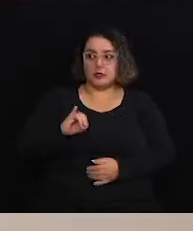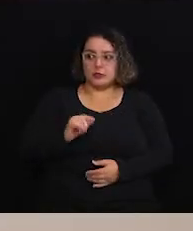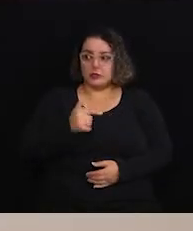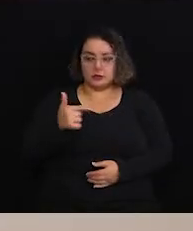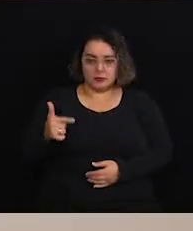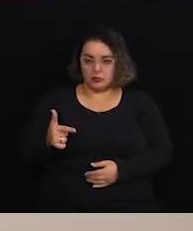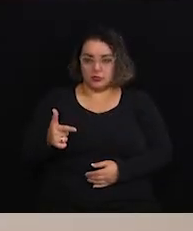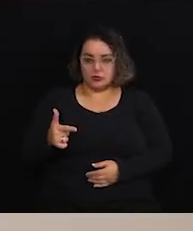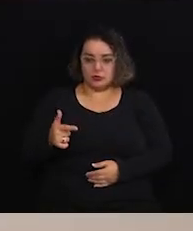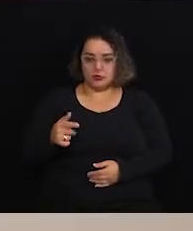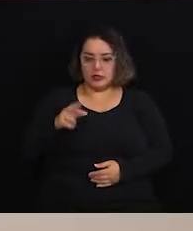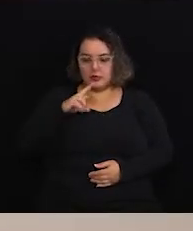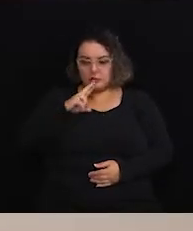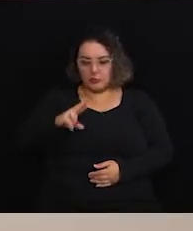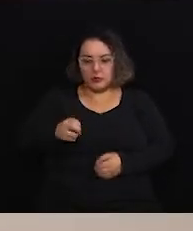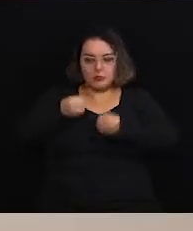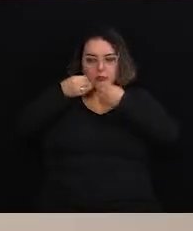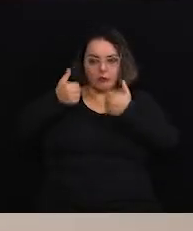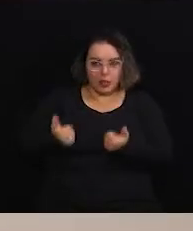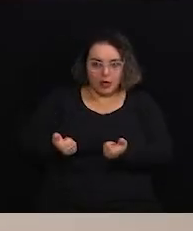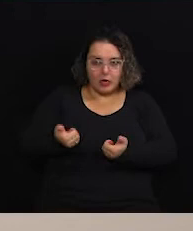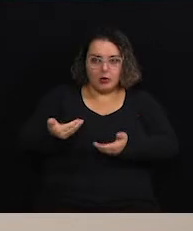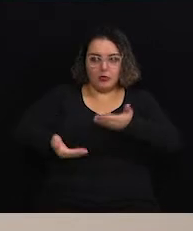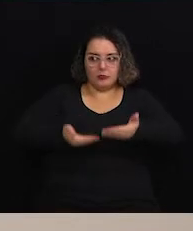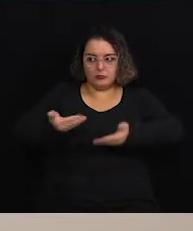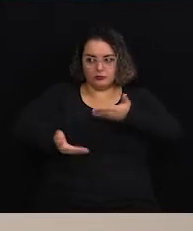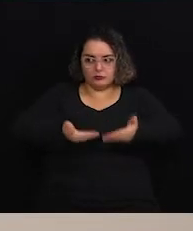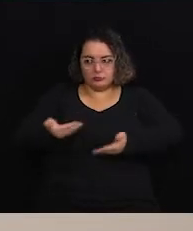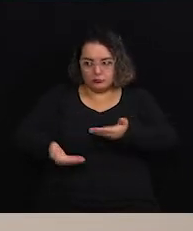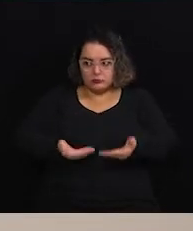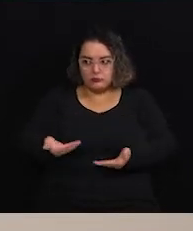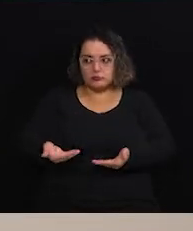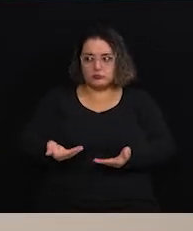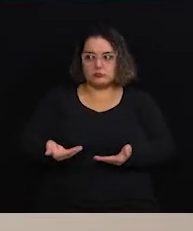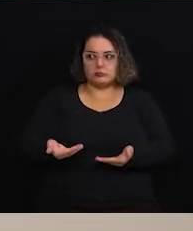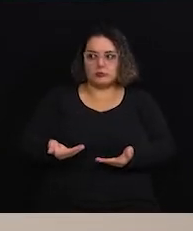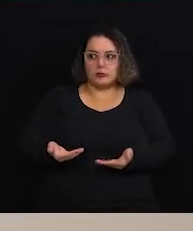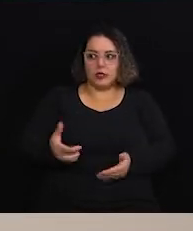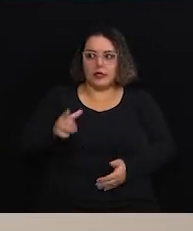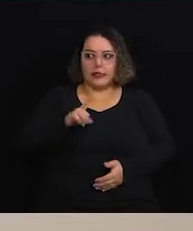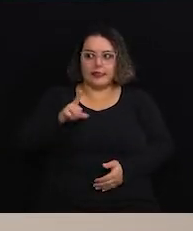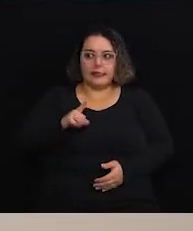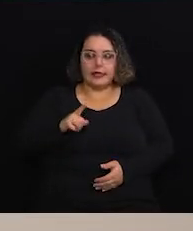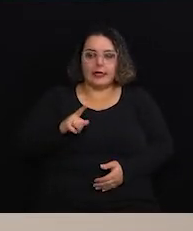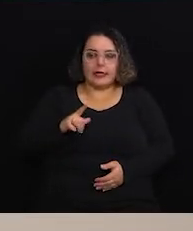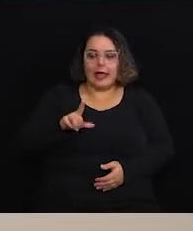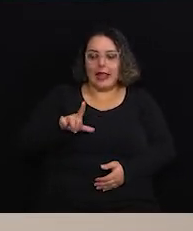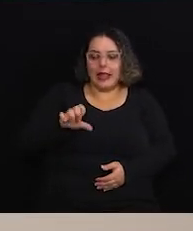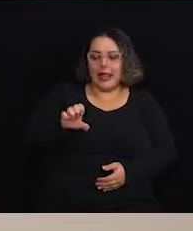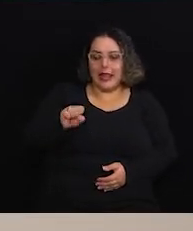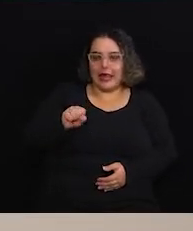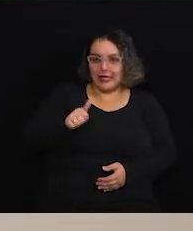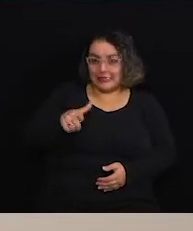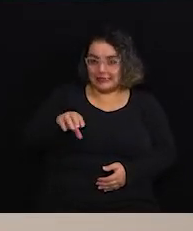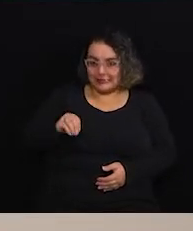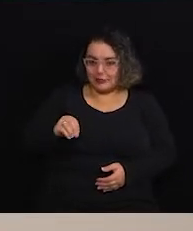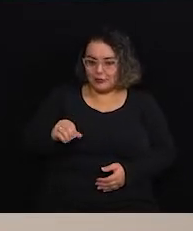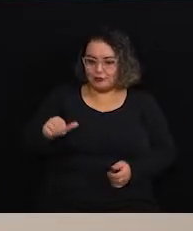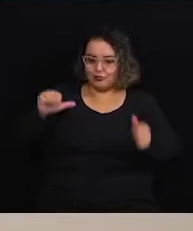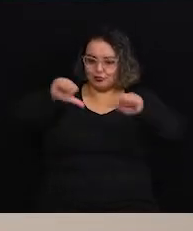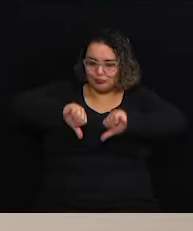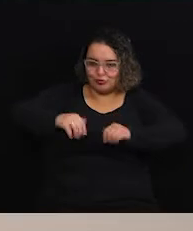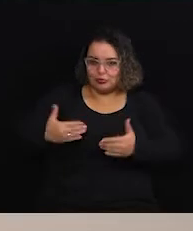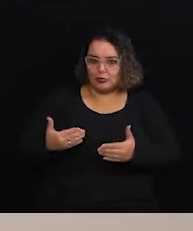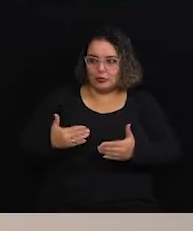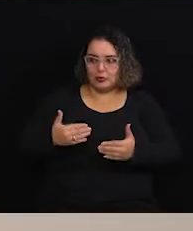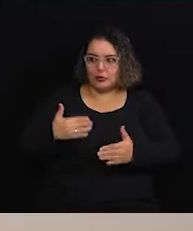responda bem a esse tratamento, ou ela tenha algumas lesões que possam prejudicar assim, o